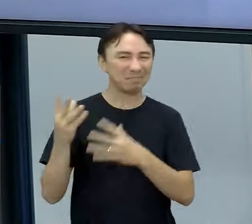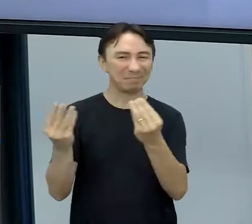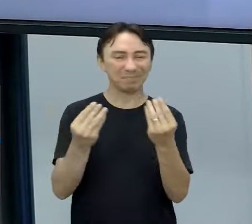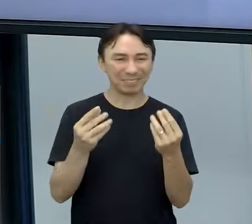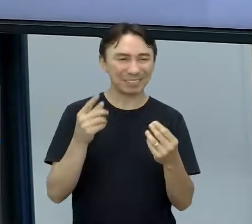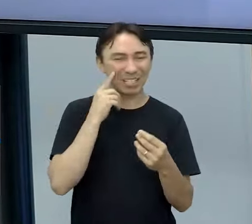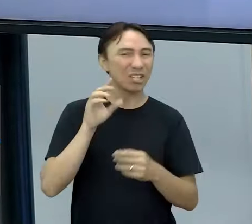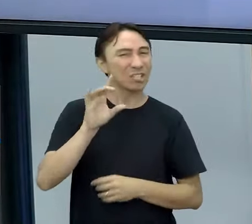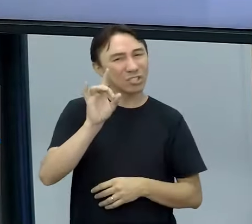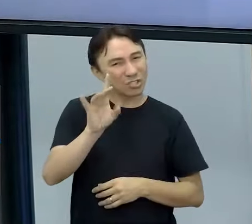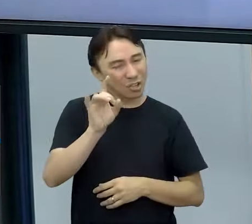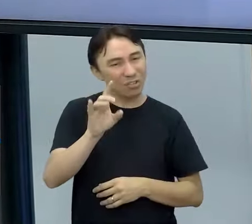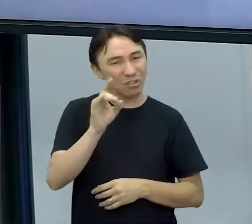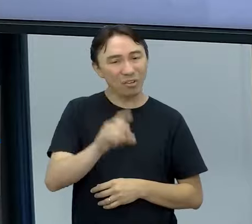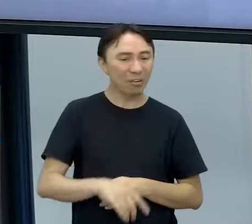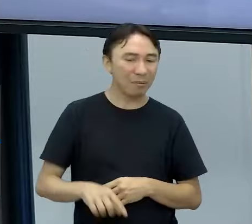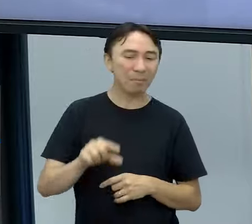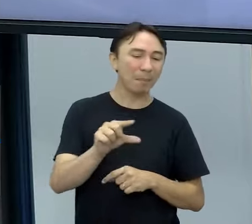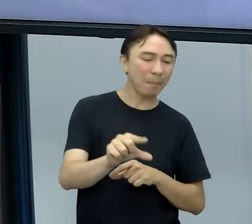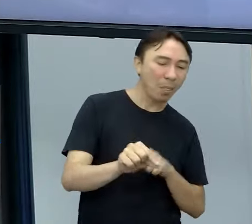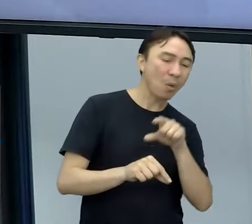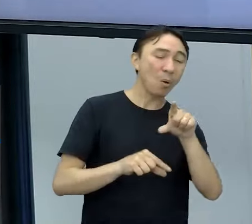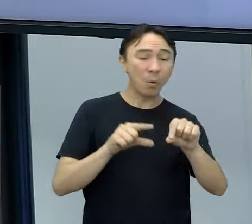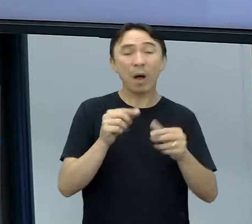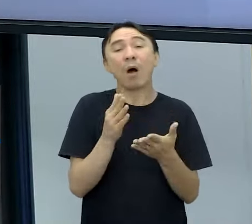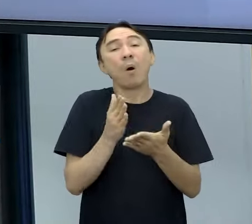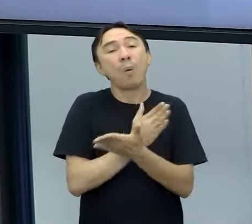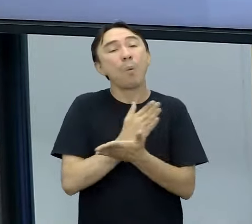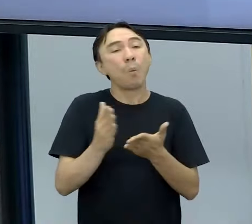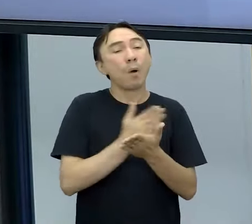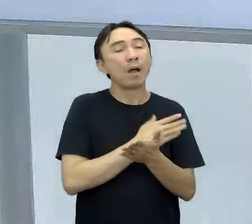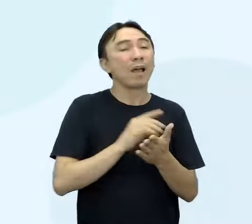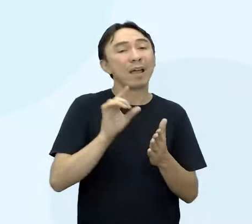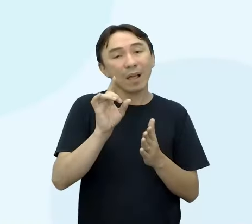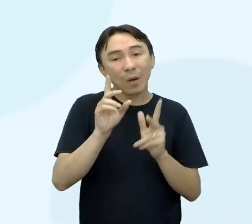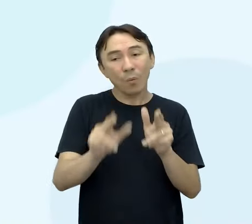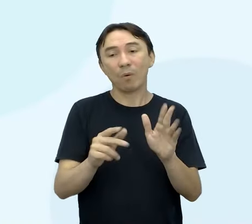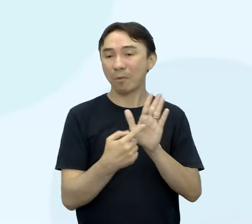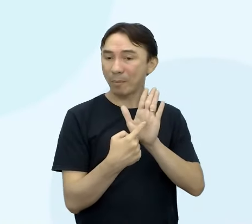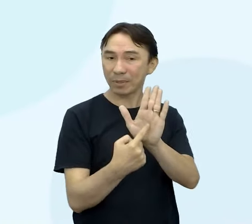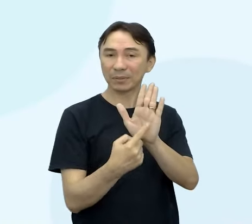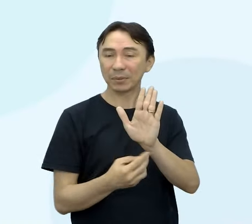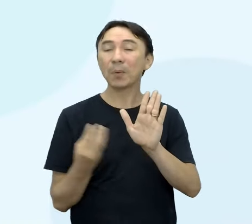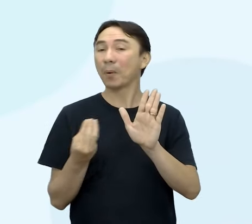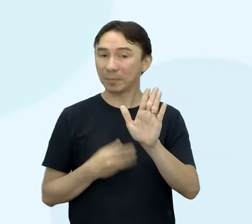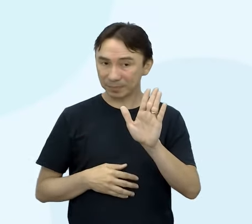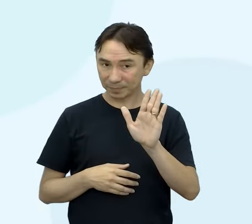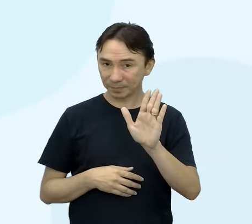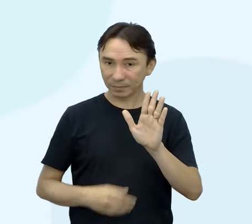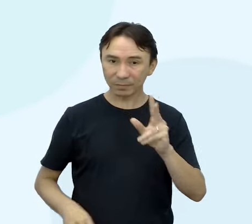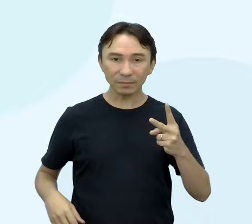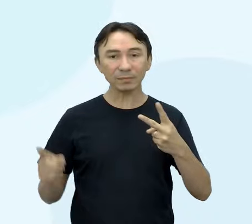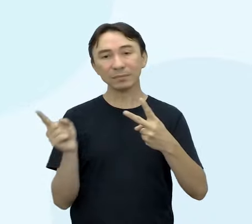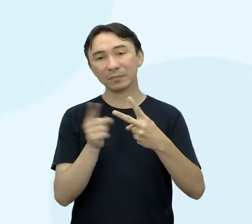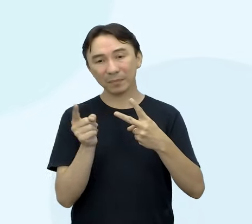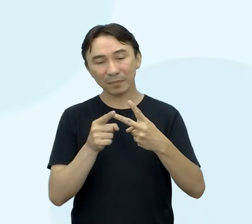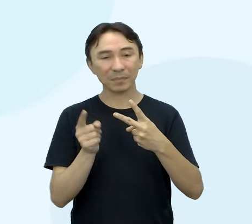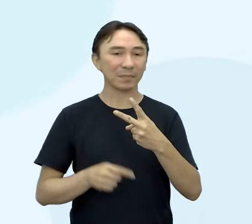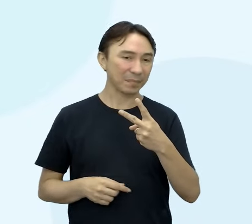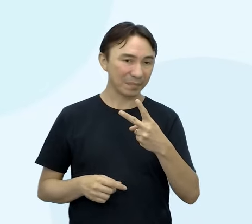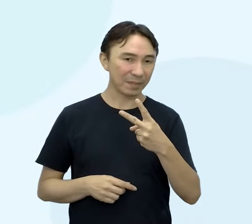diminuir esse grupo? Será que eu vou escolher isso como? Vamos pra próxima pergunta, ó. A pesquisa planejada será censitária ou